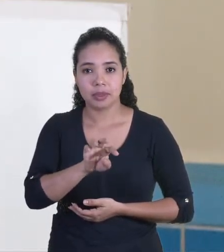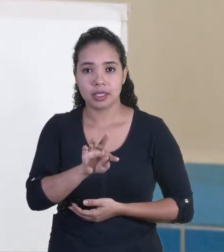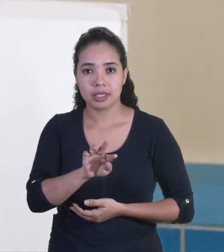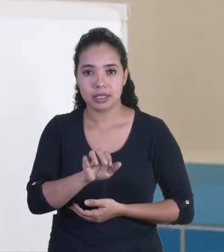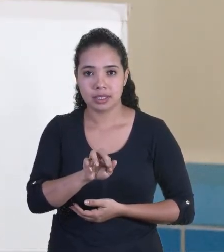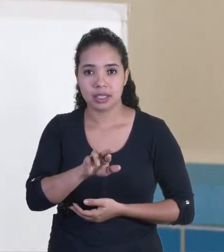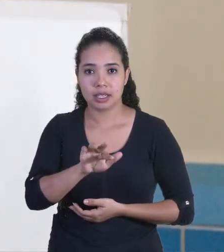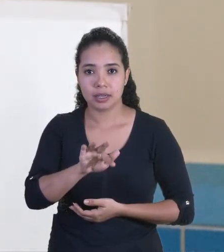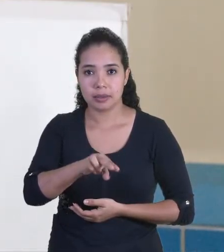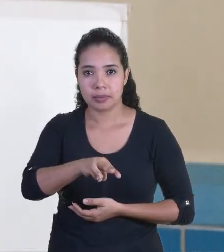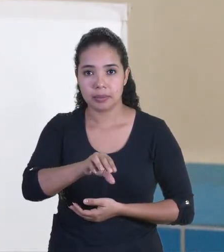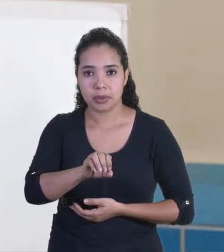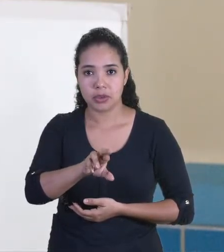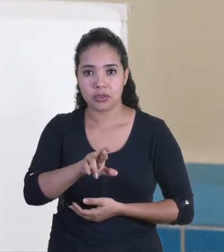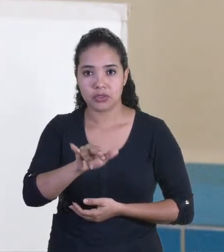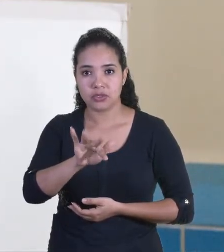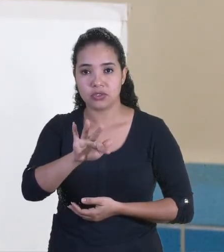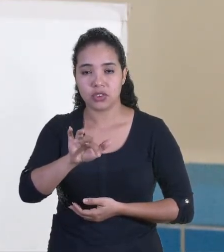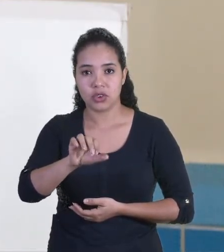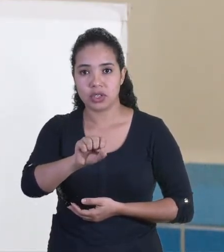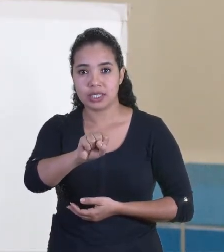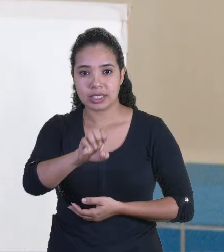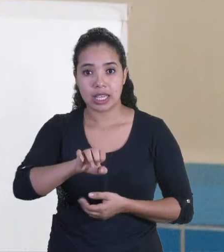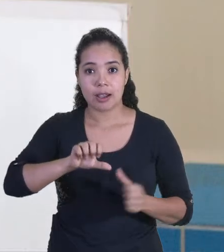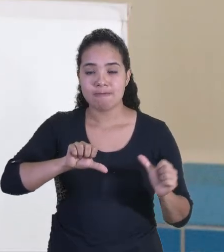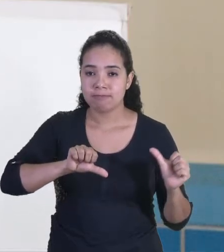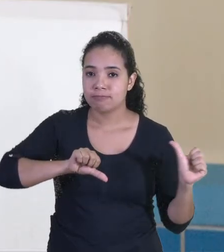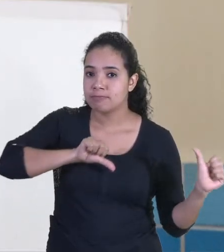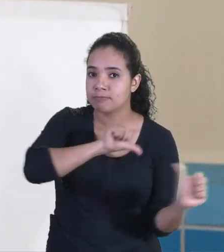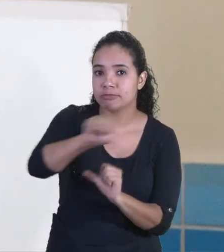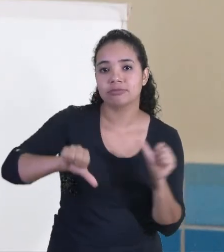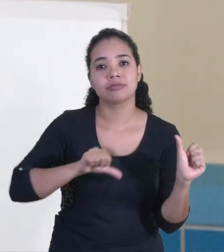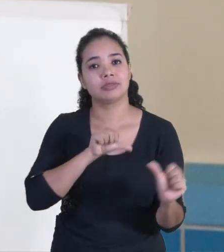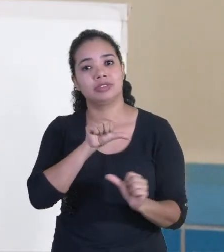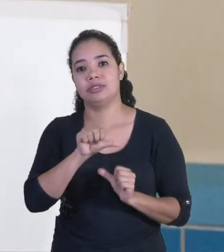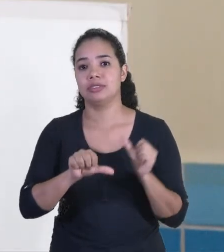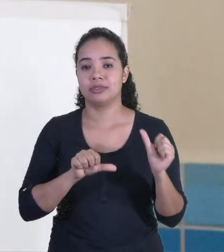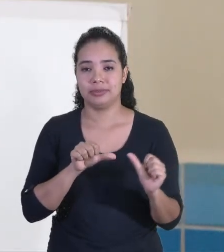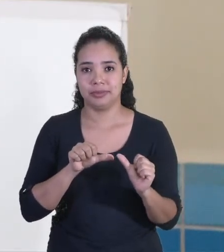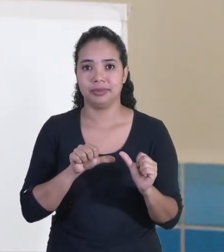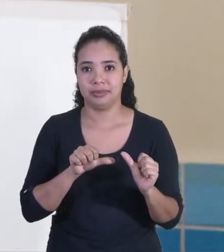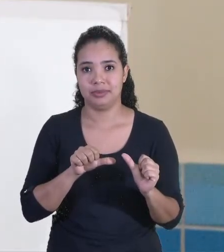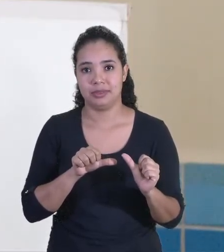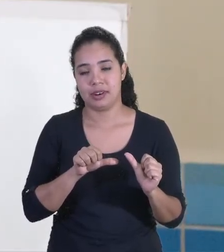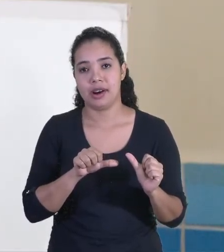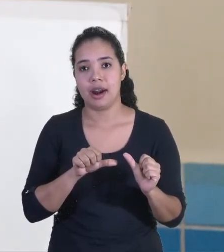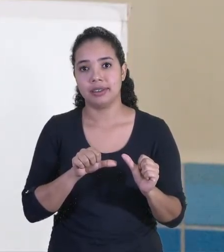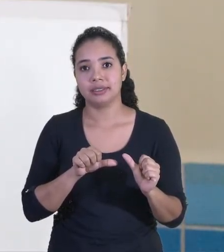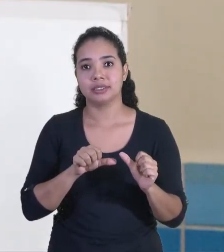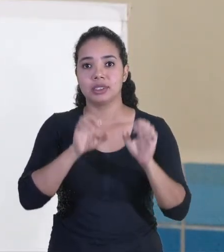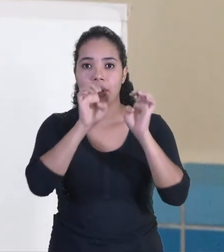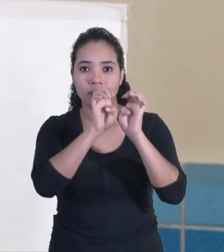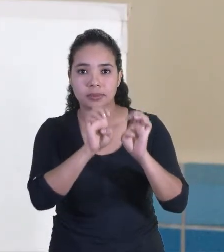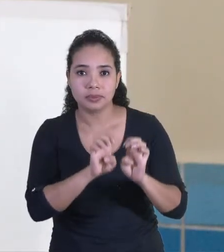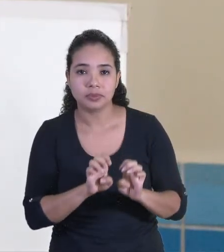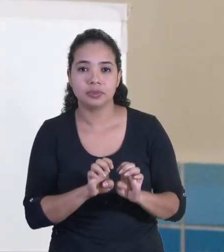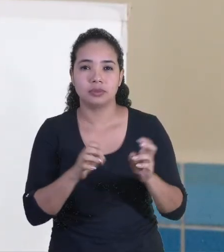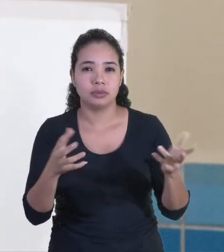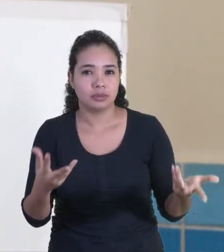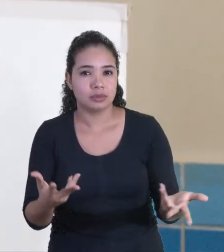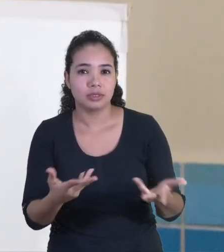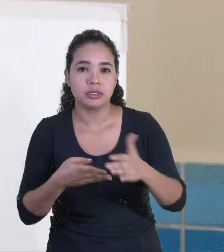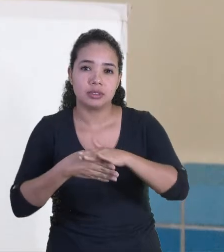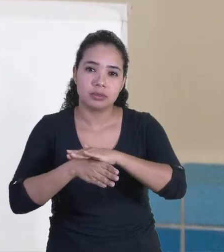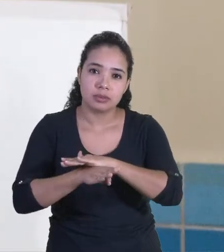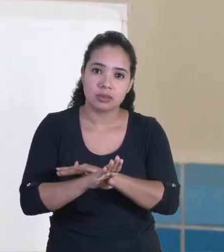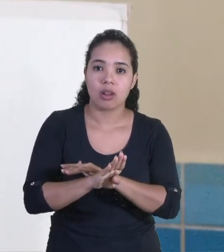Metamorfose é a mudança relativamente rápida e intensa da forma, estruturas e hábitos que ocorre